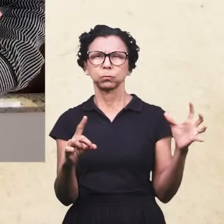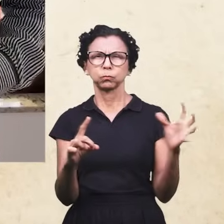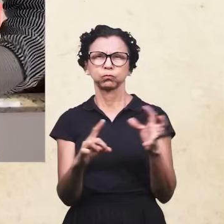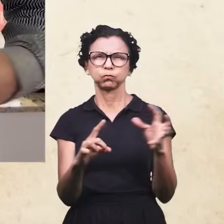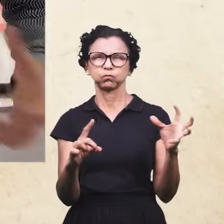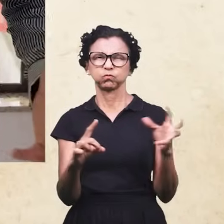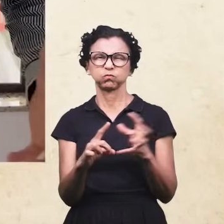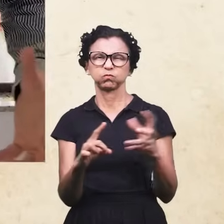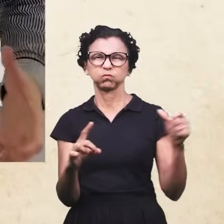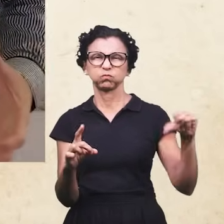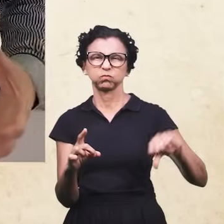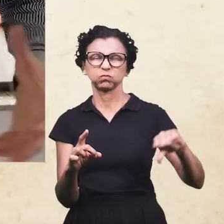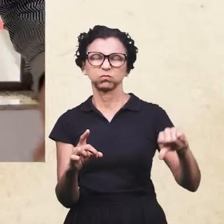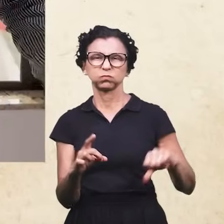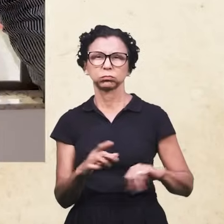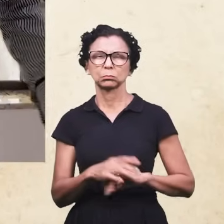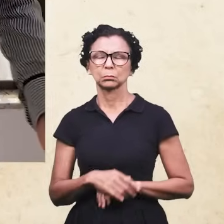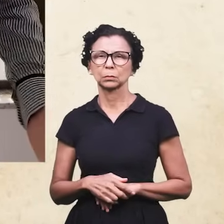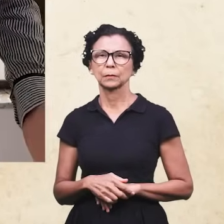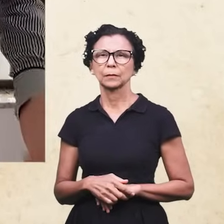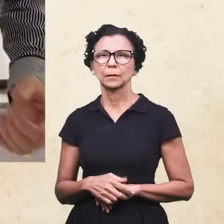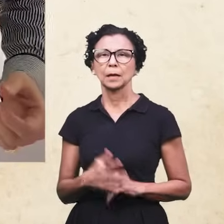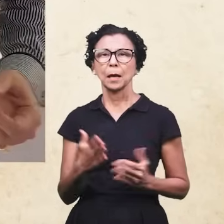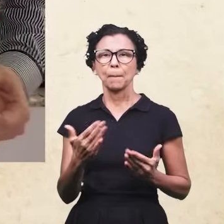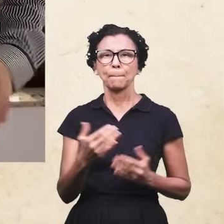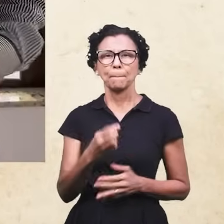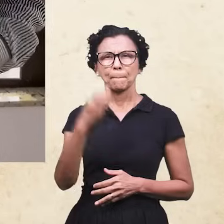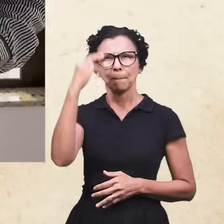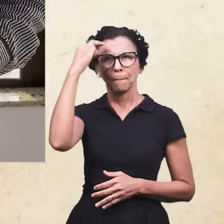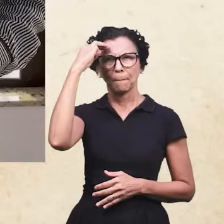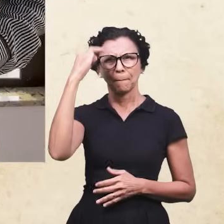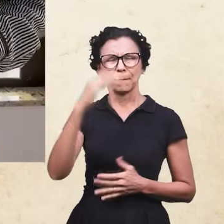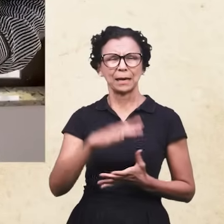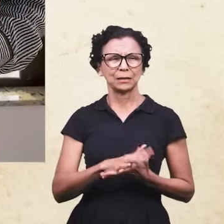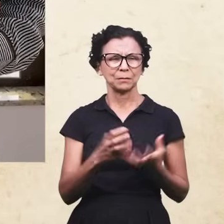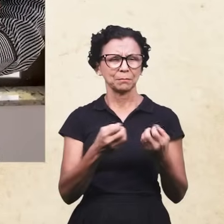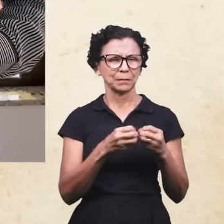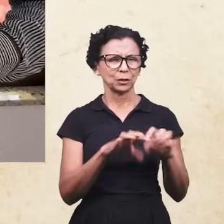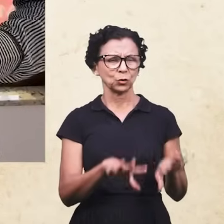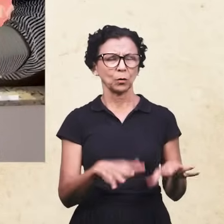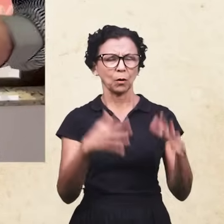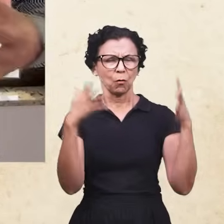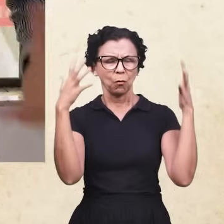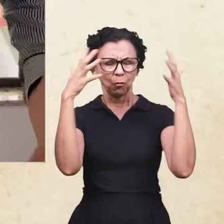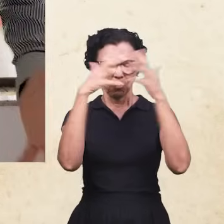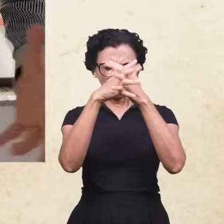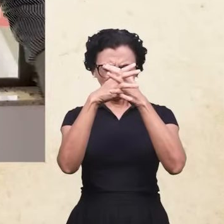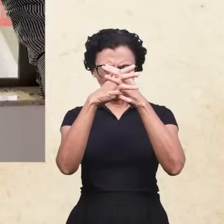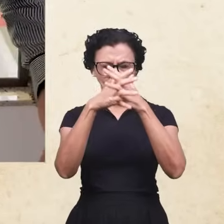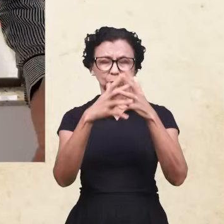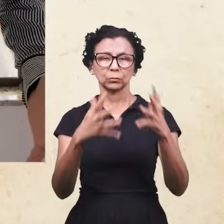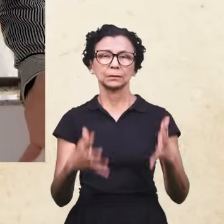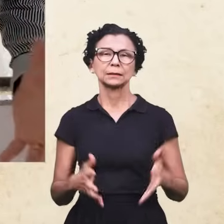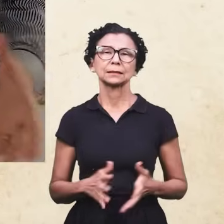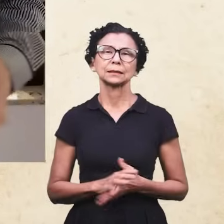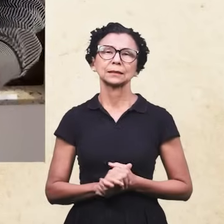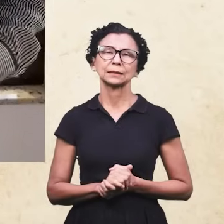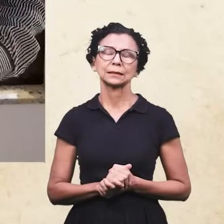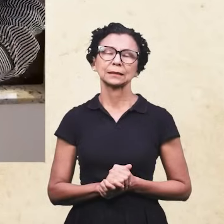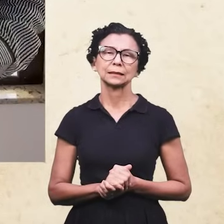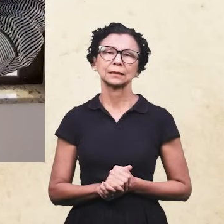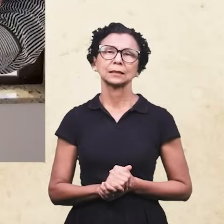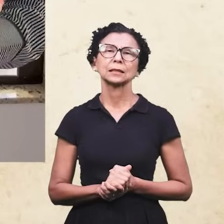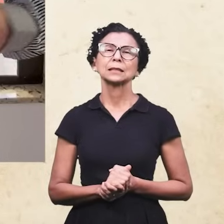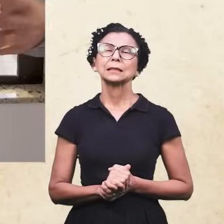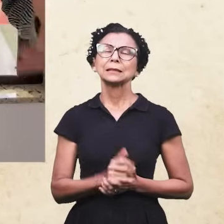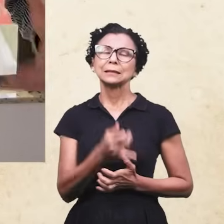ver jovens com as mentes corrompidas, nós vamos ver jovens com as mentes confusas, com a mente confusa,